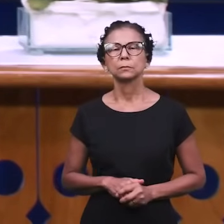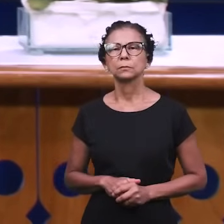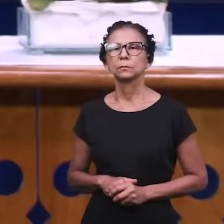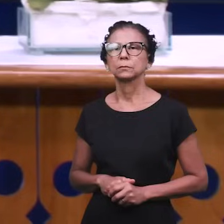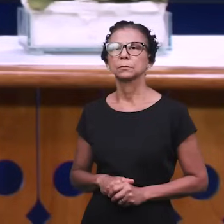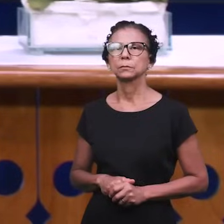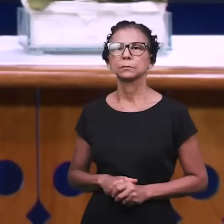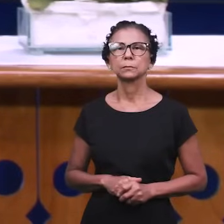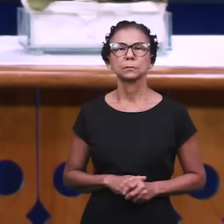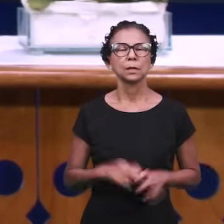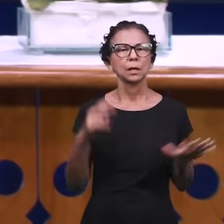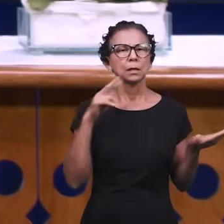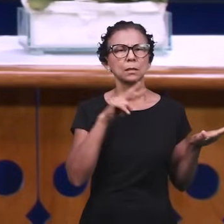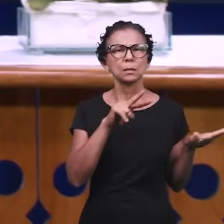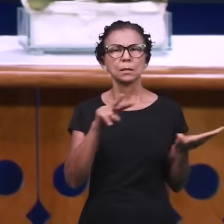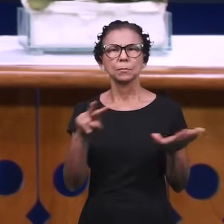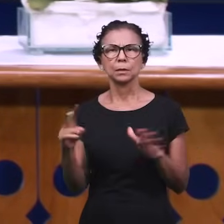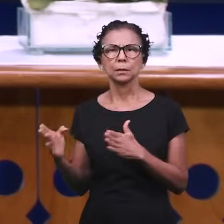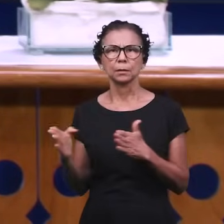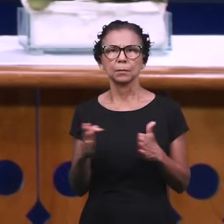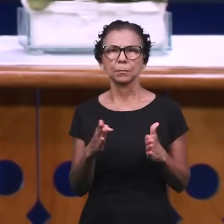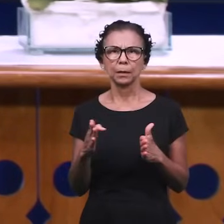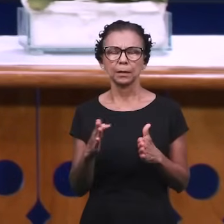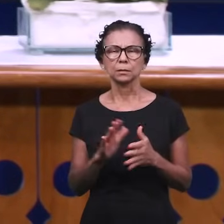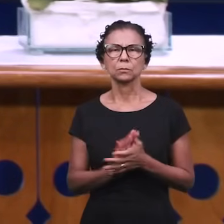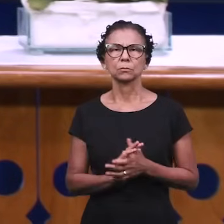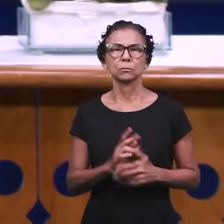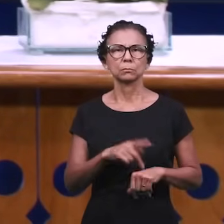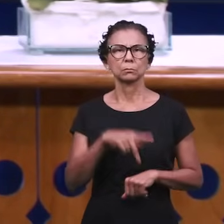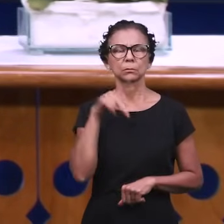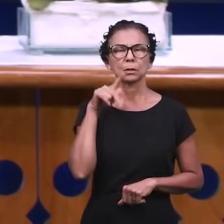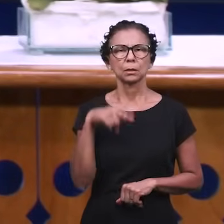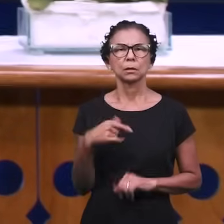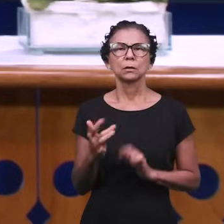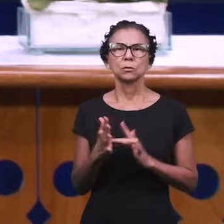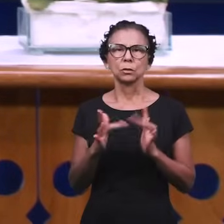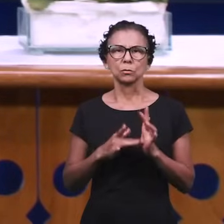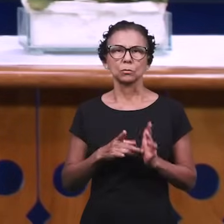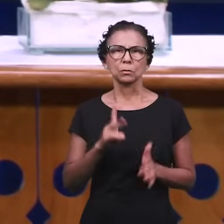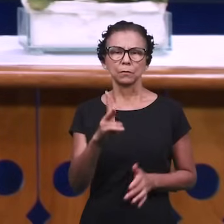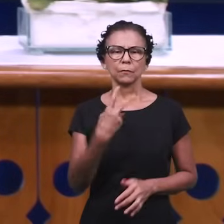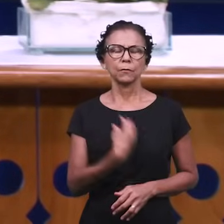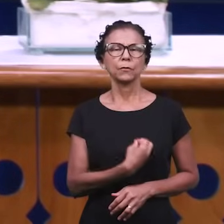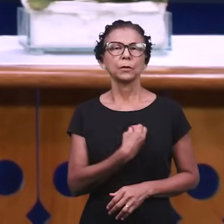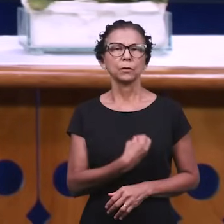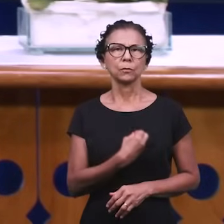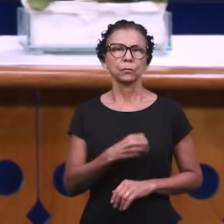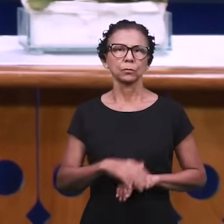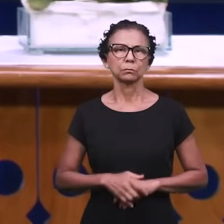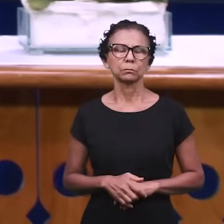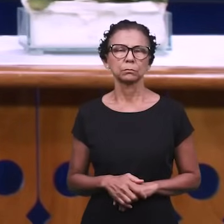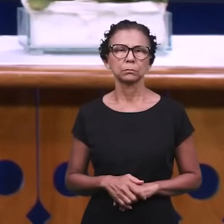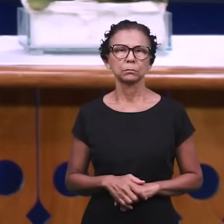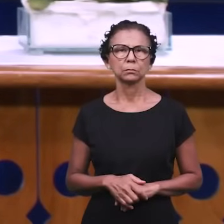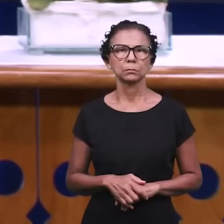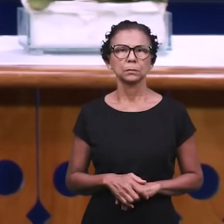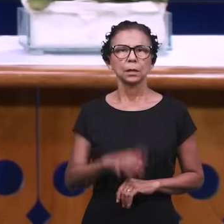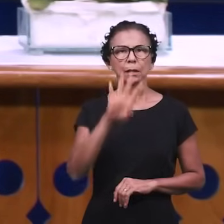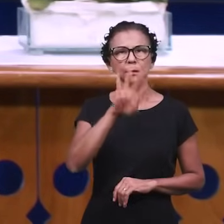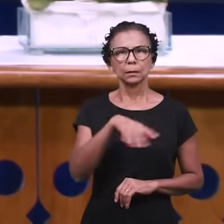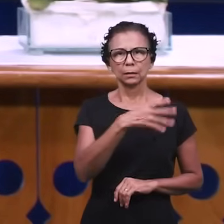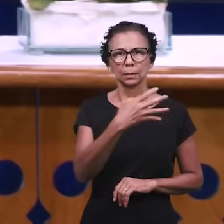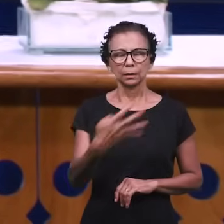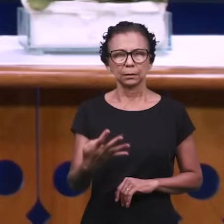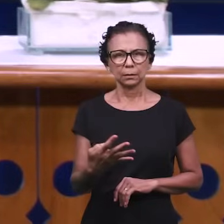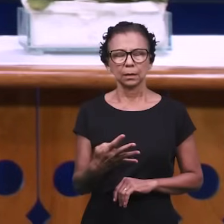Jesus iria viver toda a semana da Páscoa até a sua crucificação. A Páscoa caía